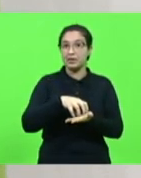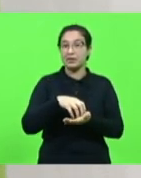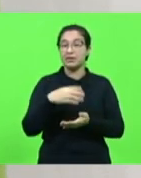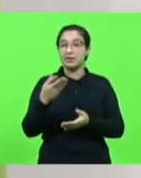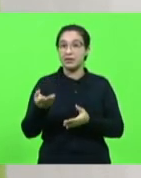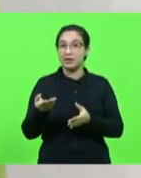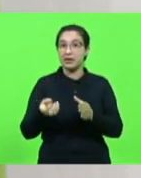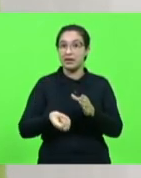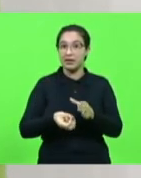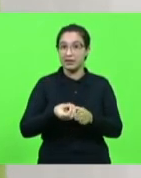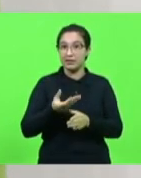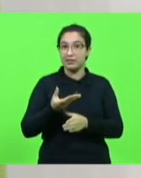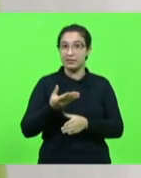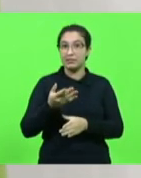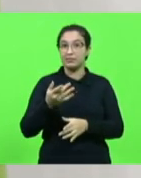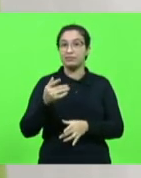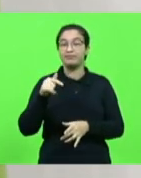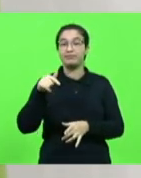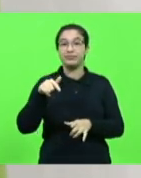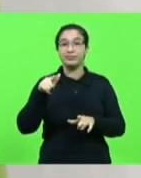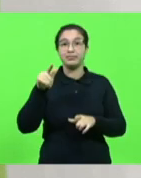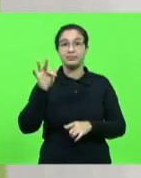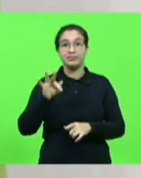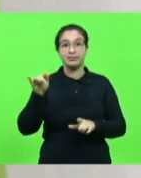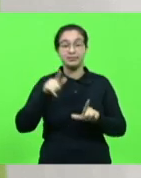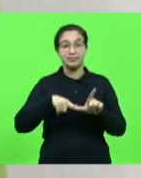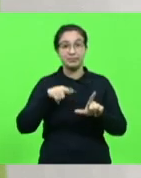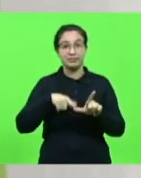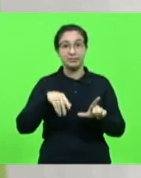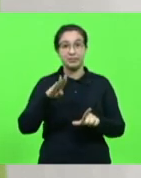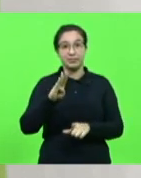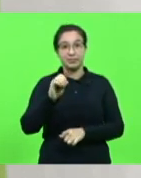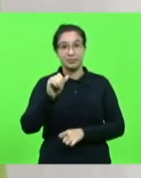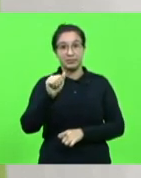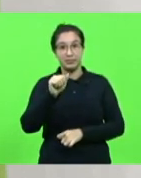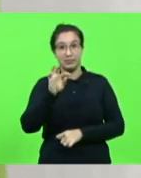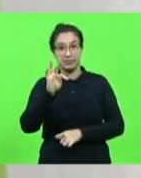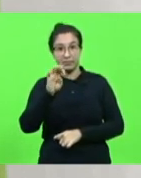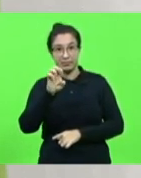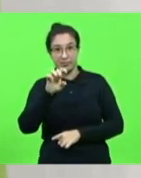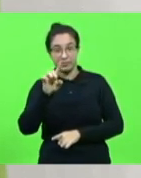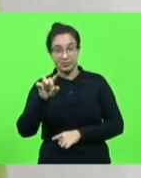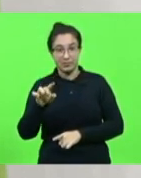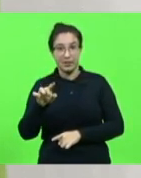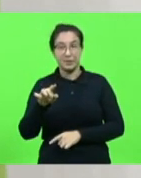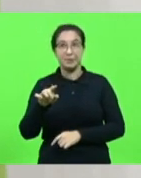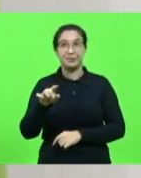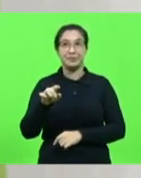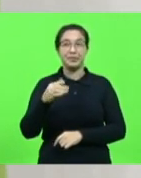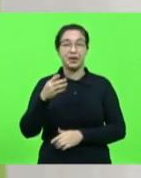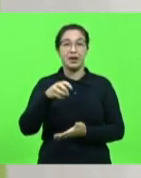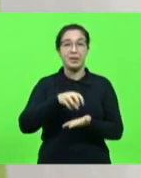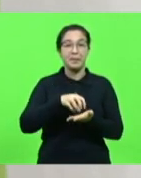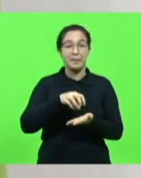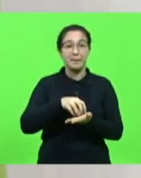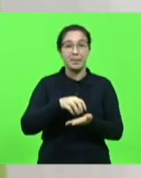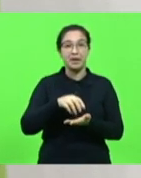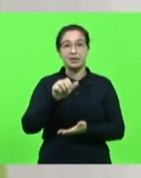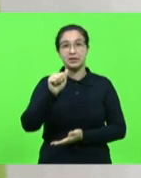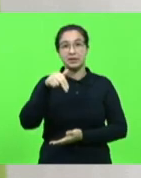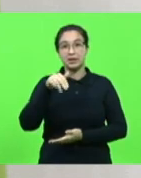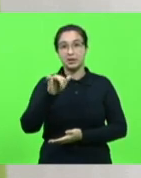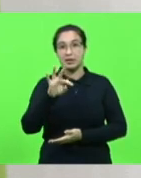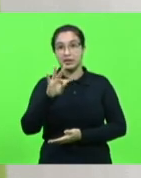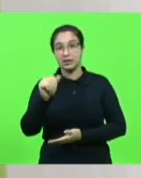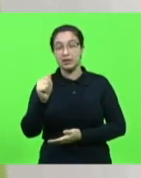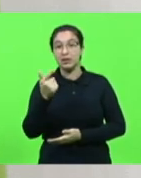Academia Catarinense de Letras. Por falar em Boatê também, e temos uma outra obra aqui na Praça Getúlio Vargas, em homenagem a Anita Garibaldi, um monumento